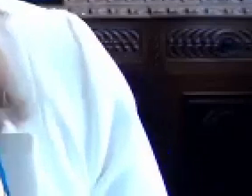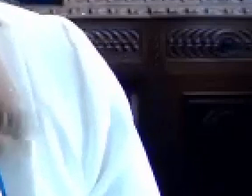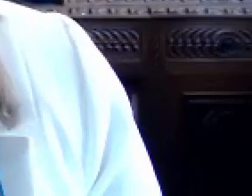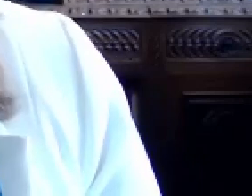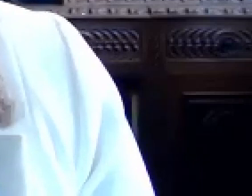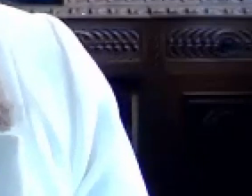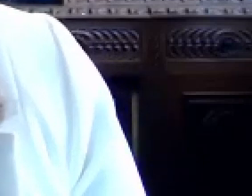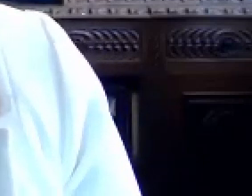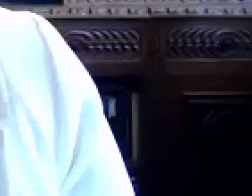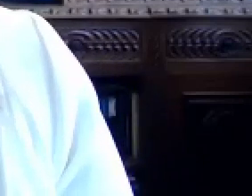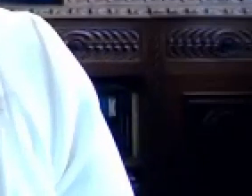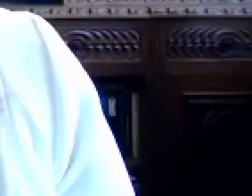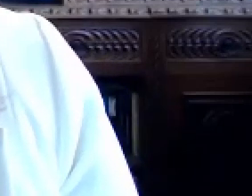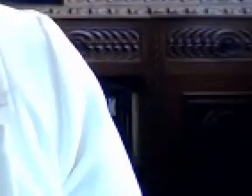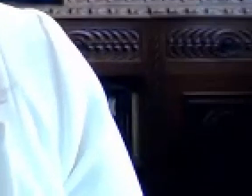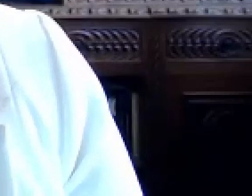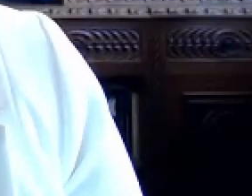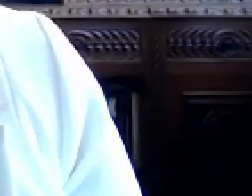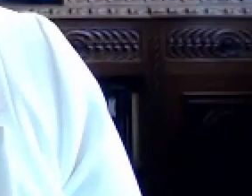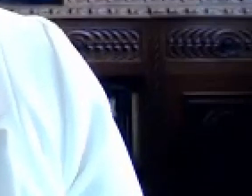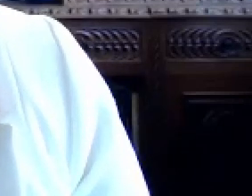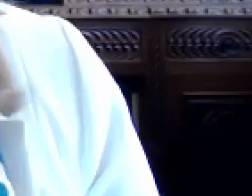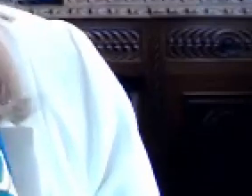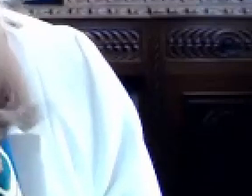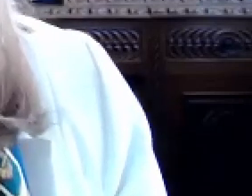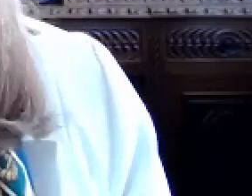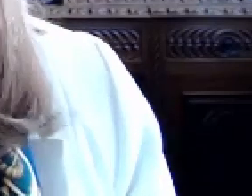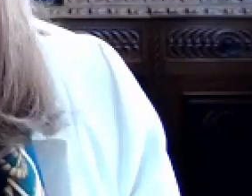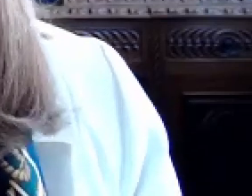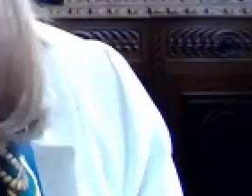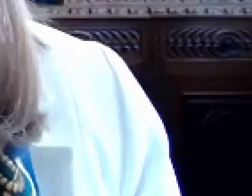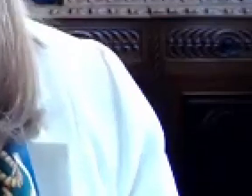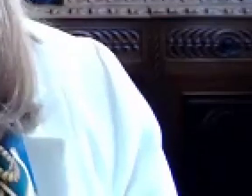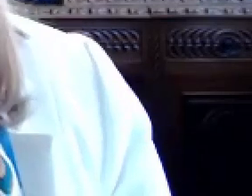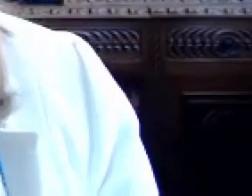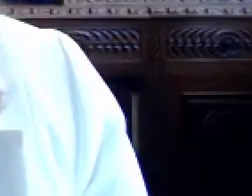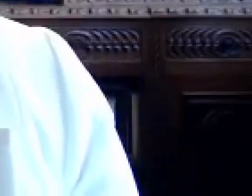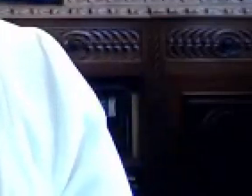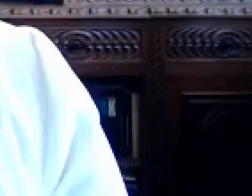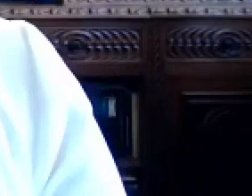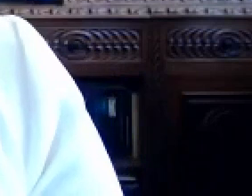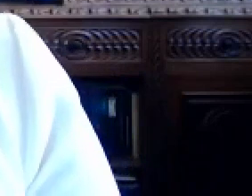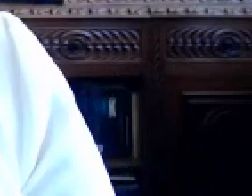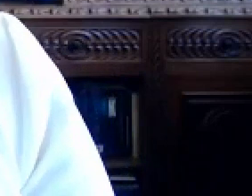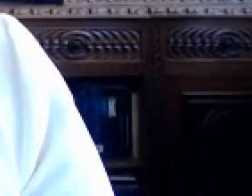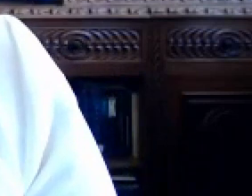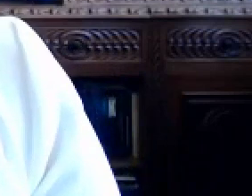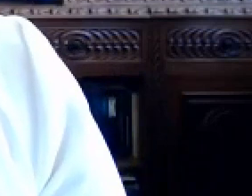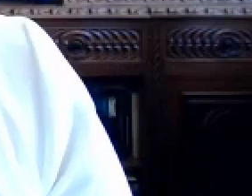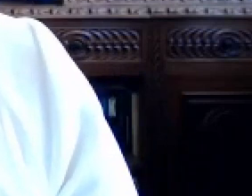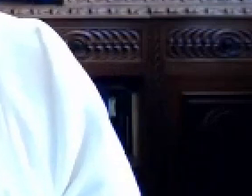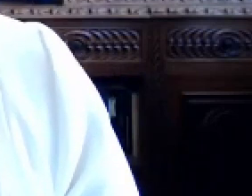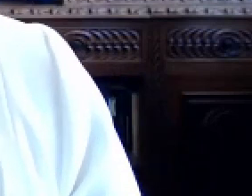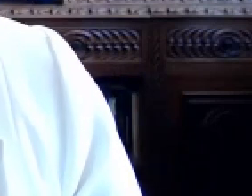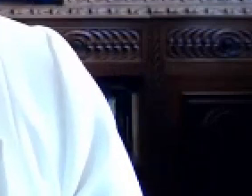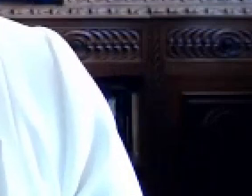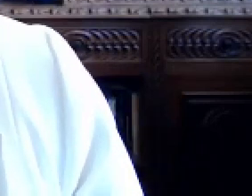13 temas repetitivos, eles decorreram de recursos especiais interpostos